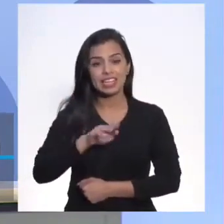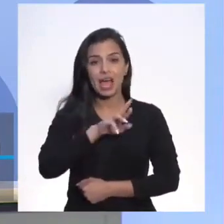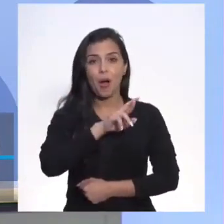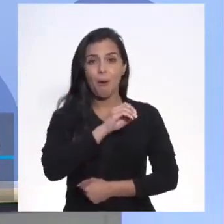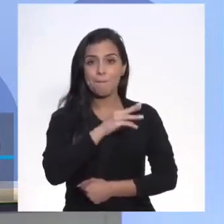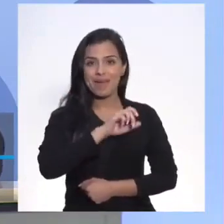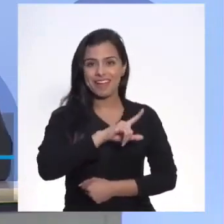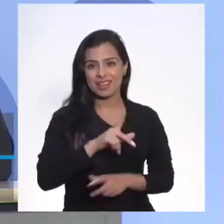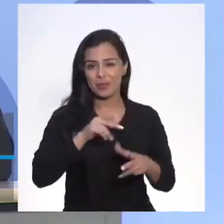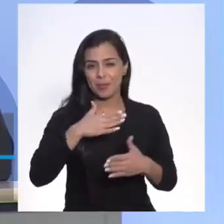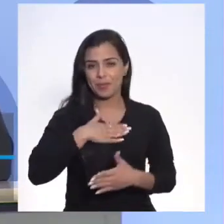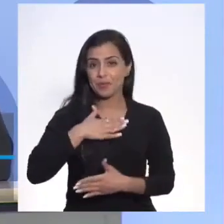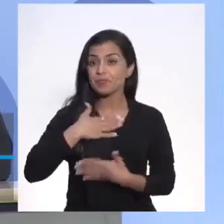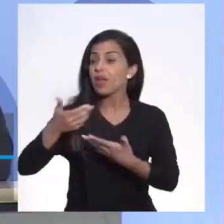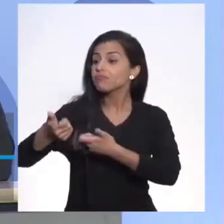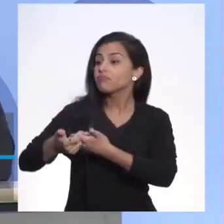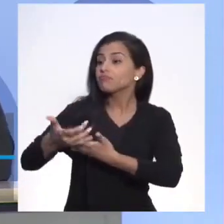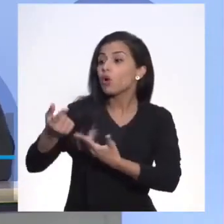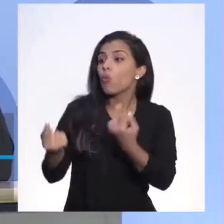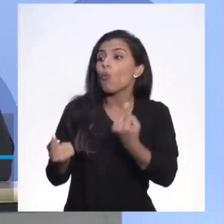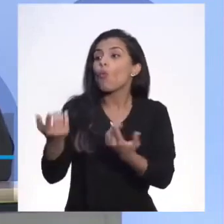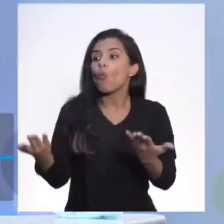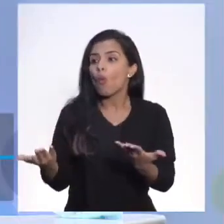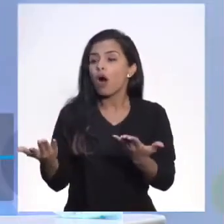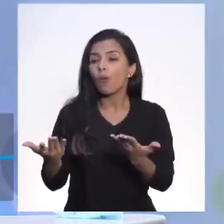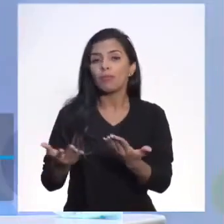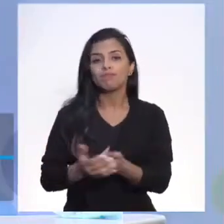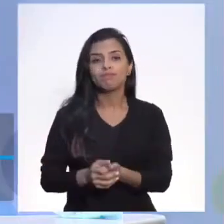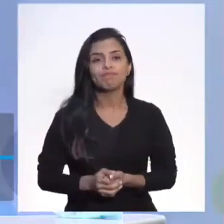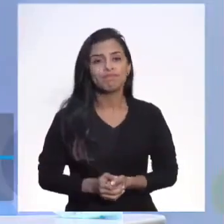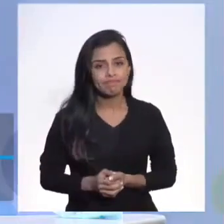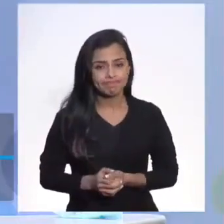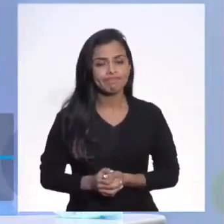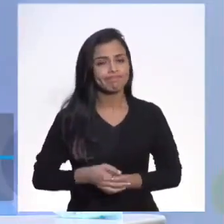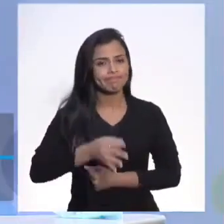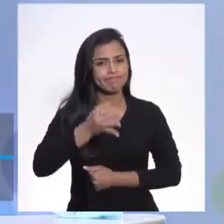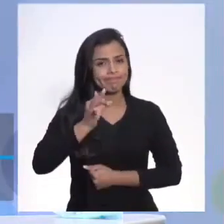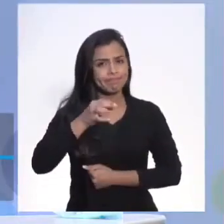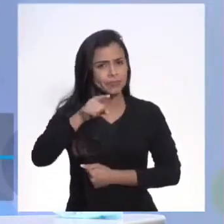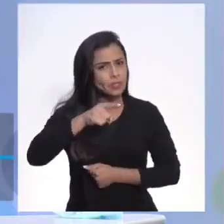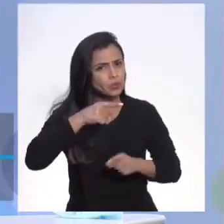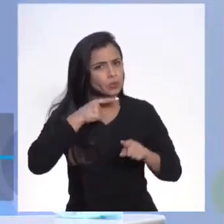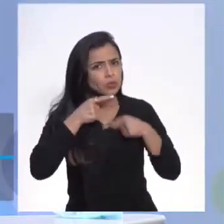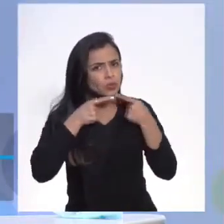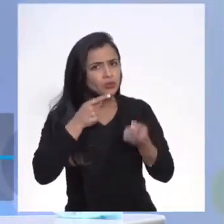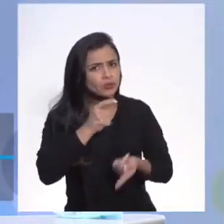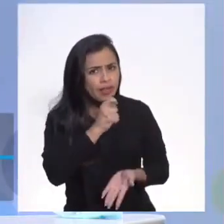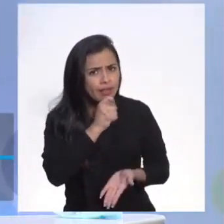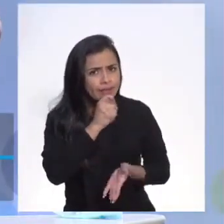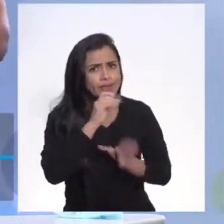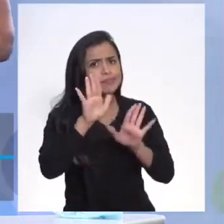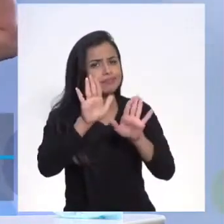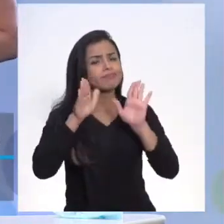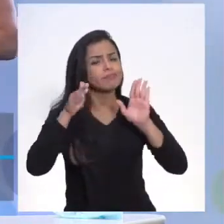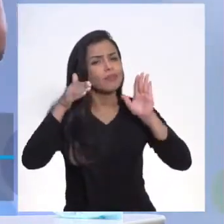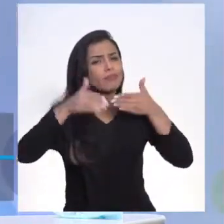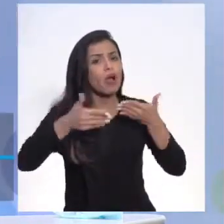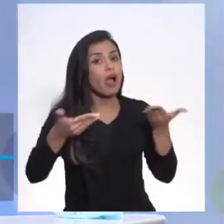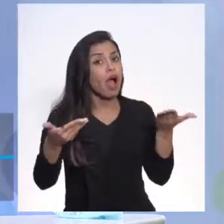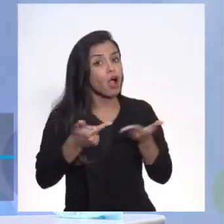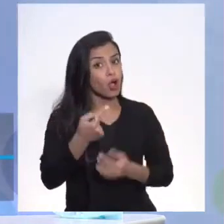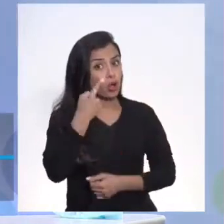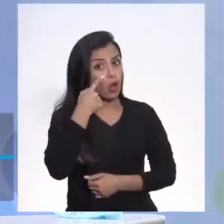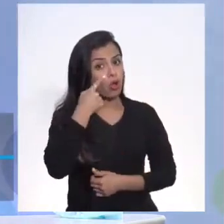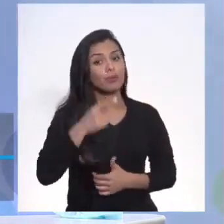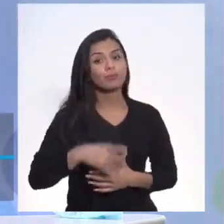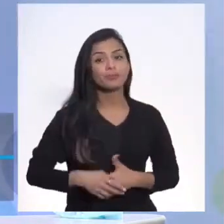qual deles é irracional? Todos são? E aí? Muito bem. Se você ainda está com dúvida, pessoal, concentração aqui. Vamos